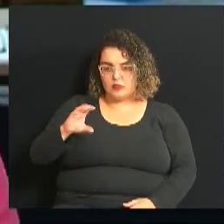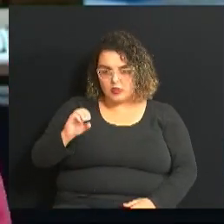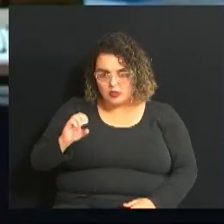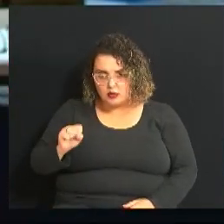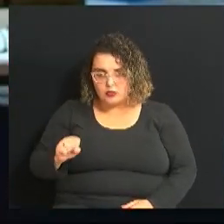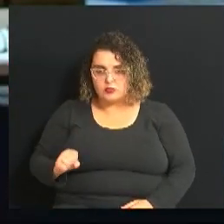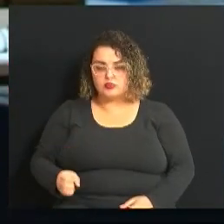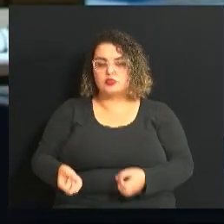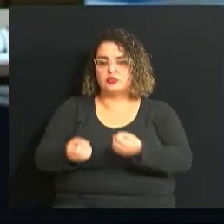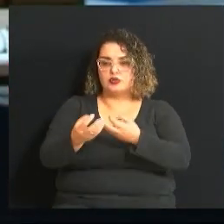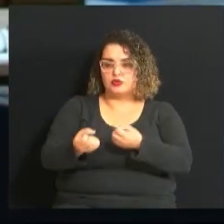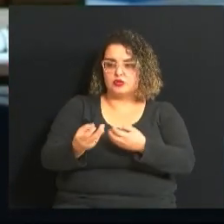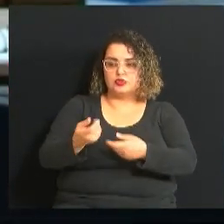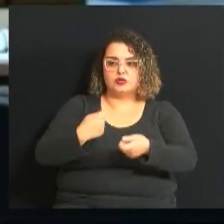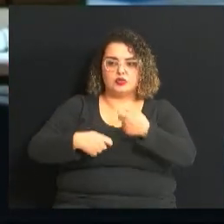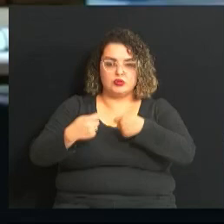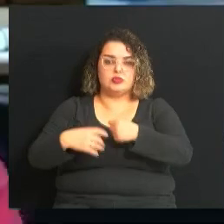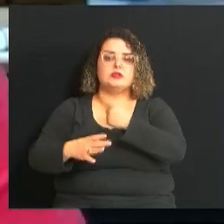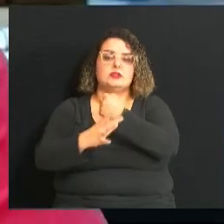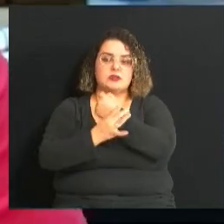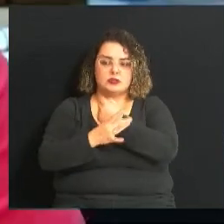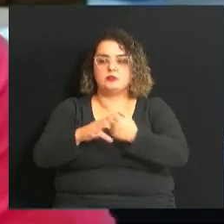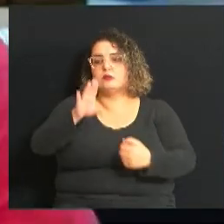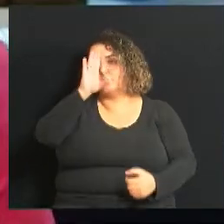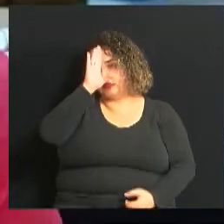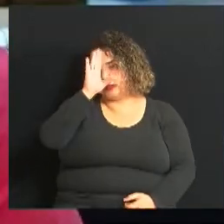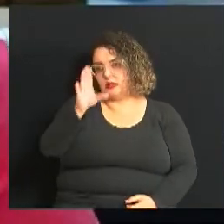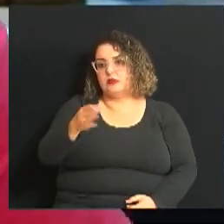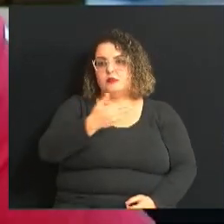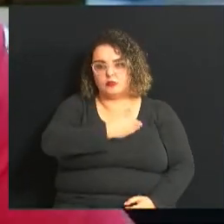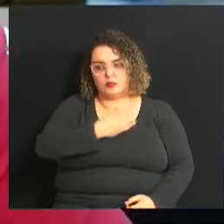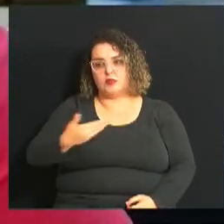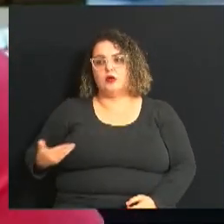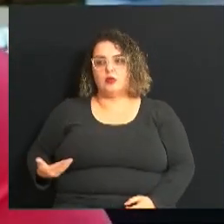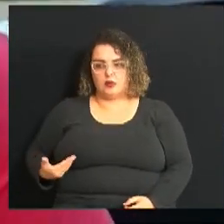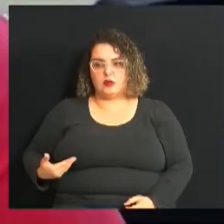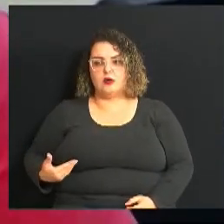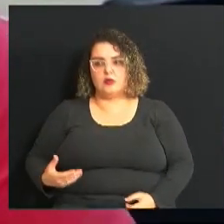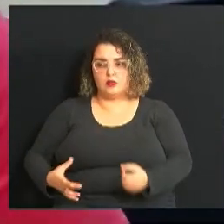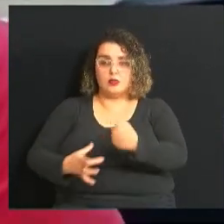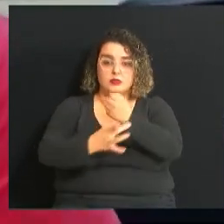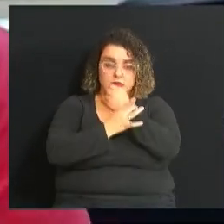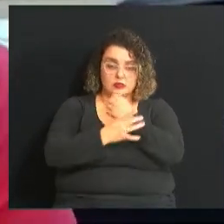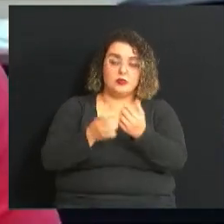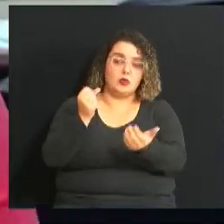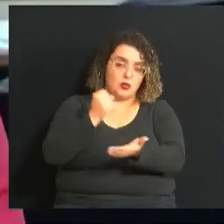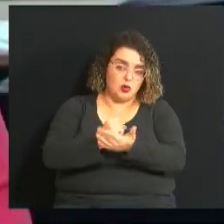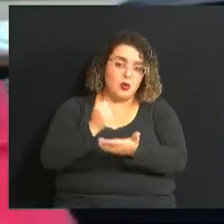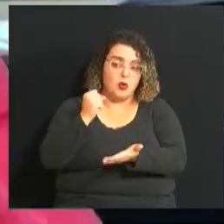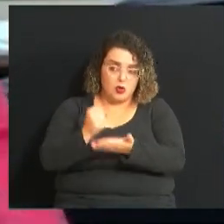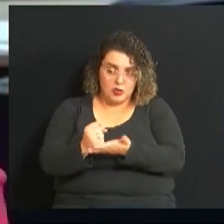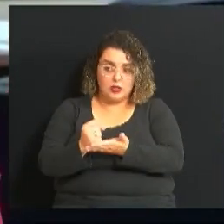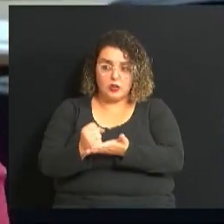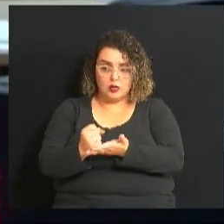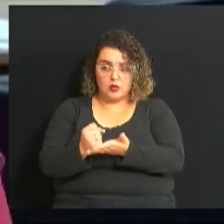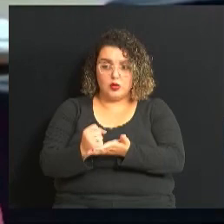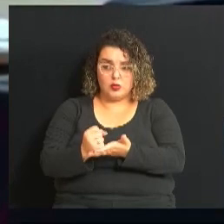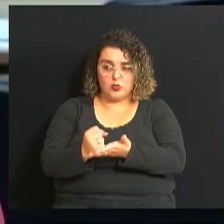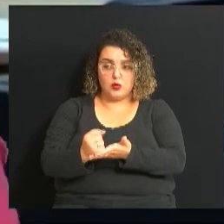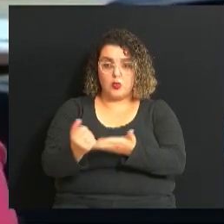entidades da administração de segurança principalmente né porque de segurança contratam para ser ali para ser o